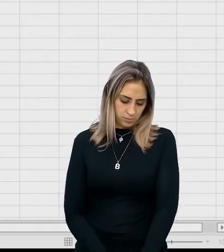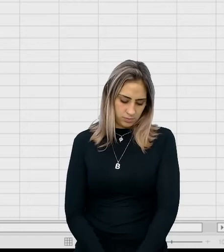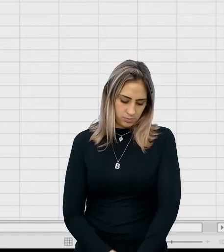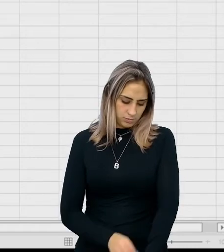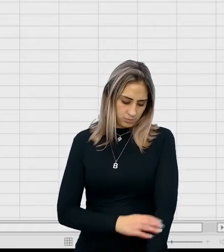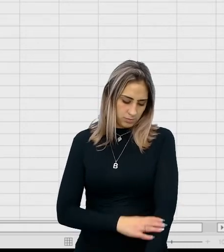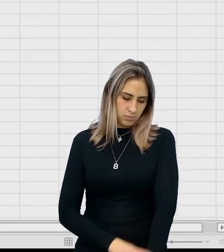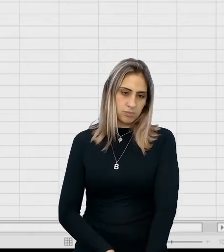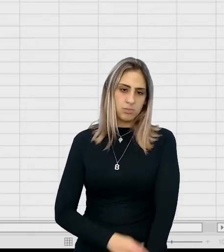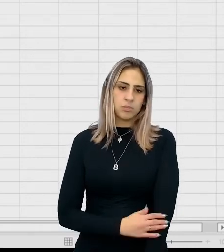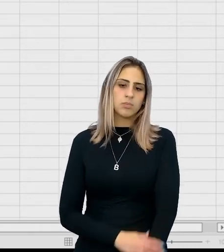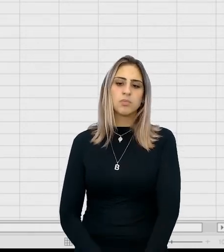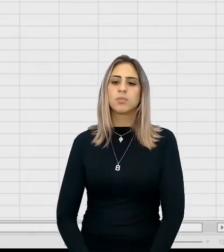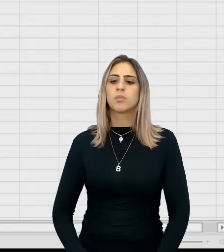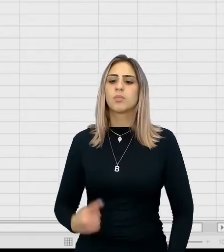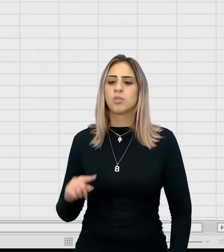parênteses,